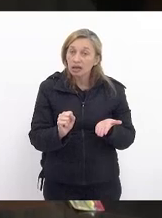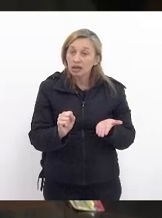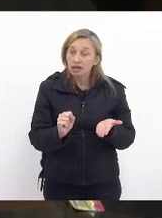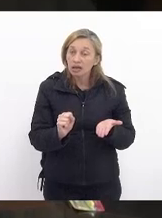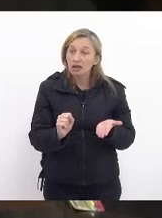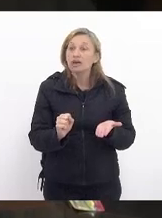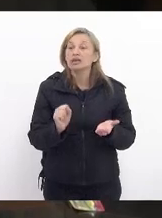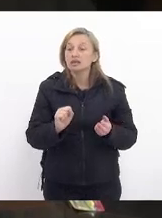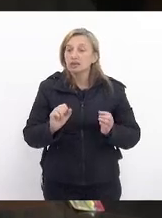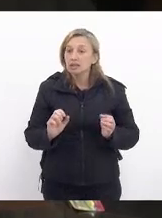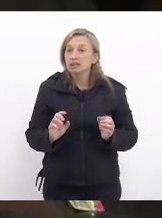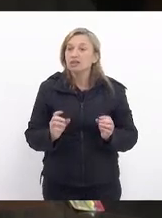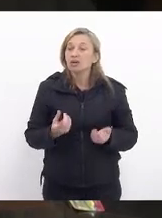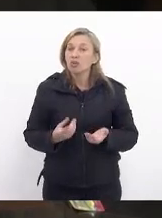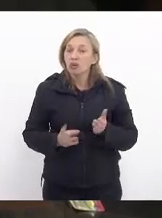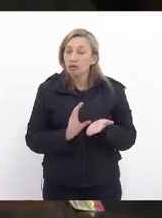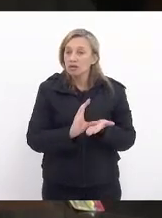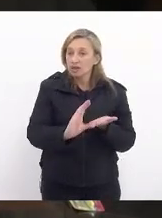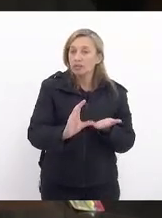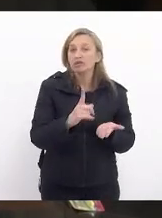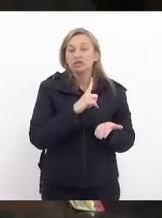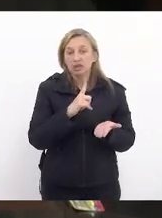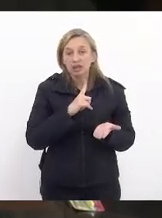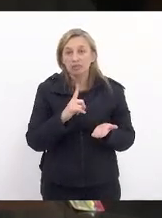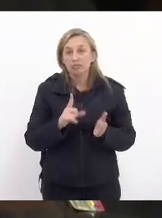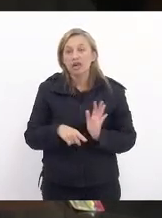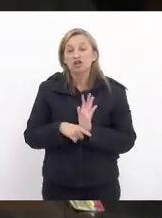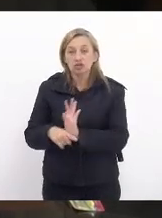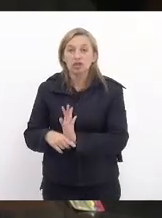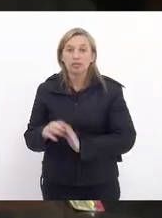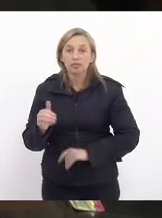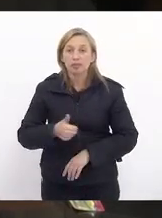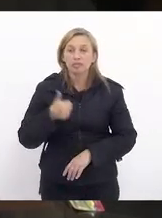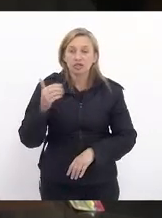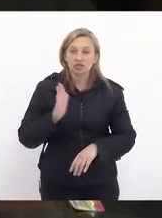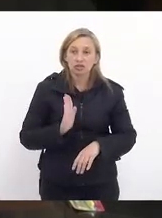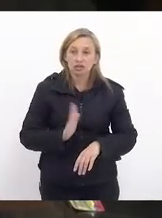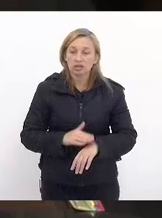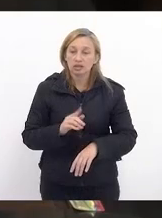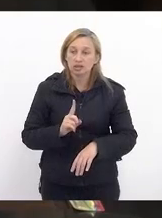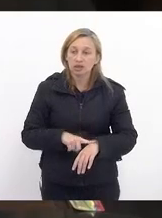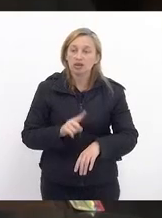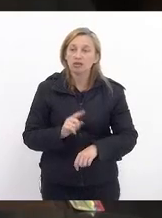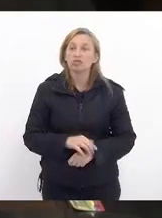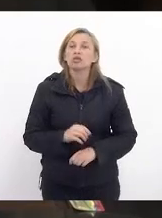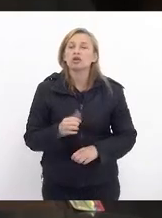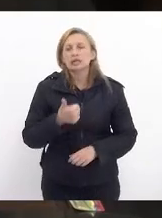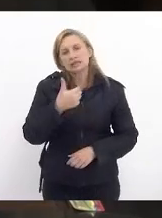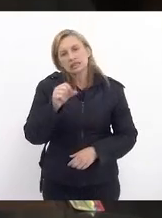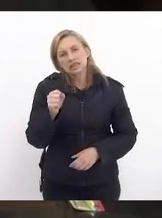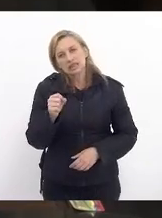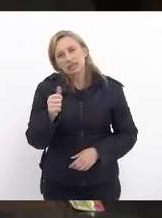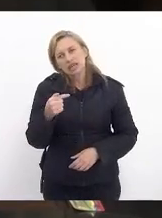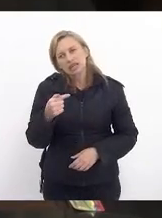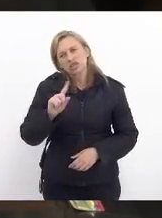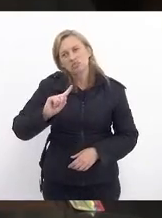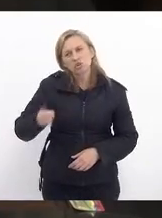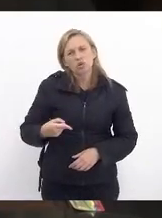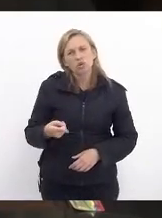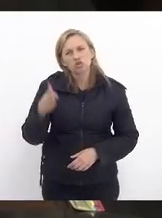disponibilidade orçamentária e financeira Portanto o alcance de 17 milhões